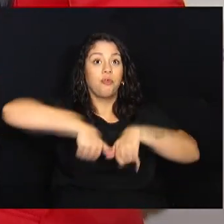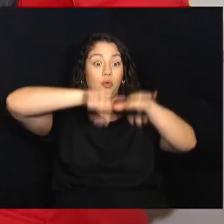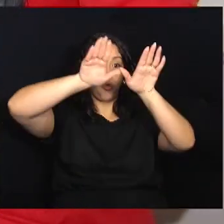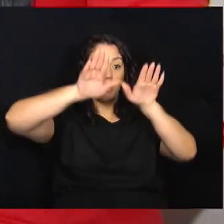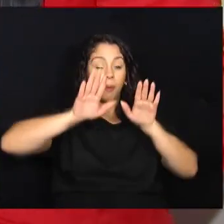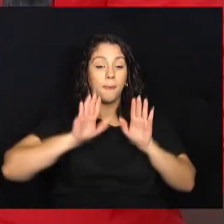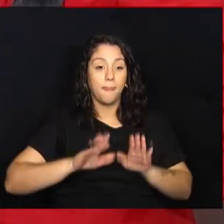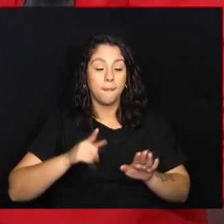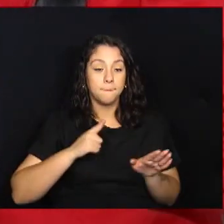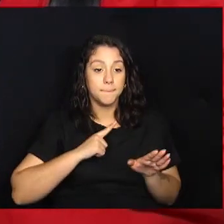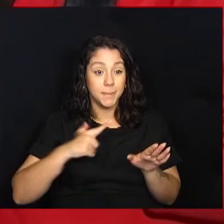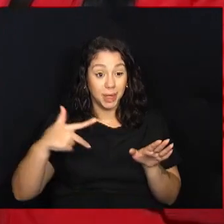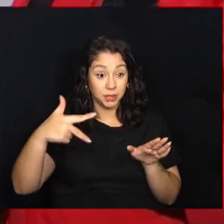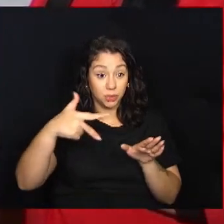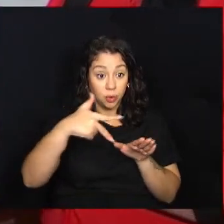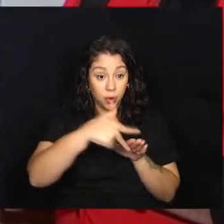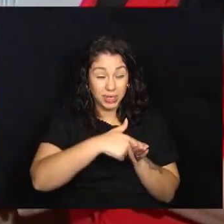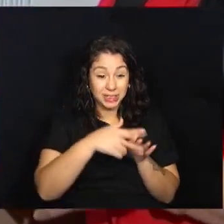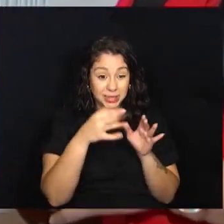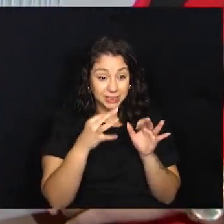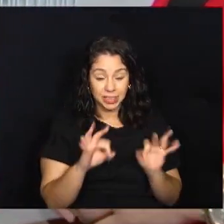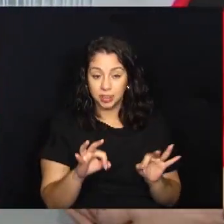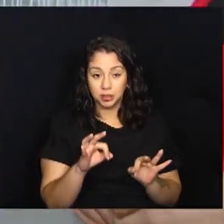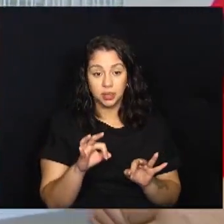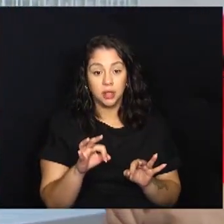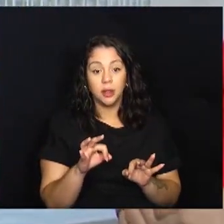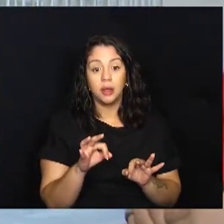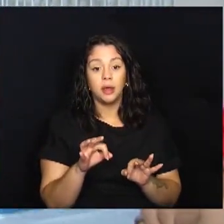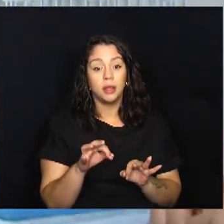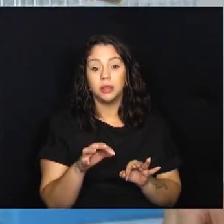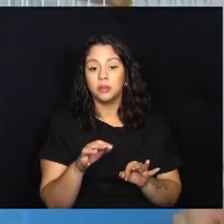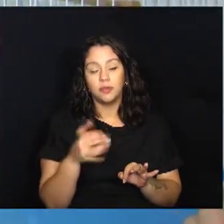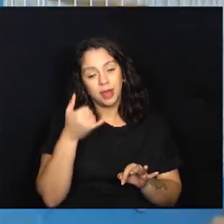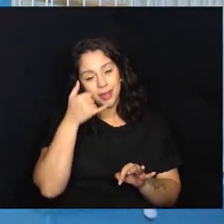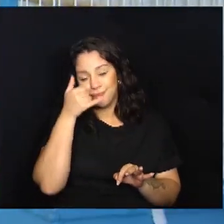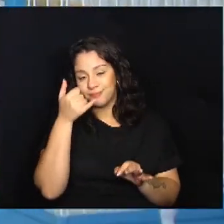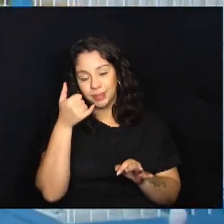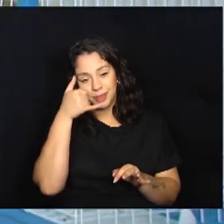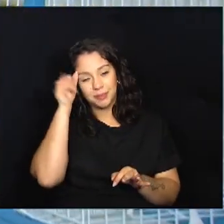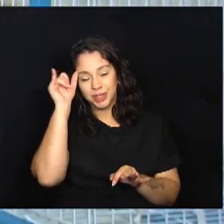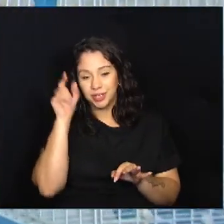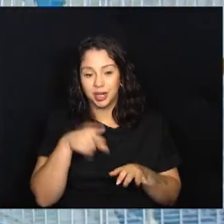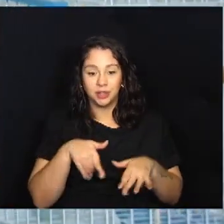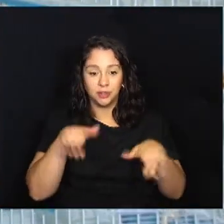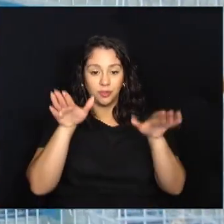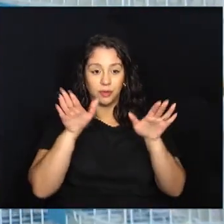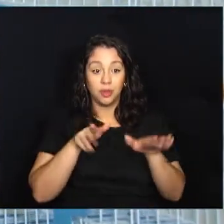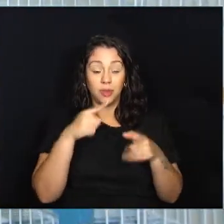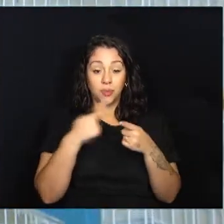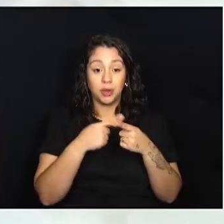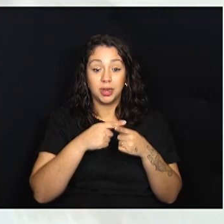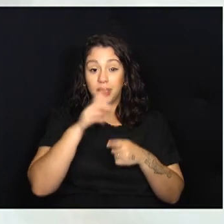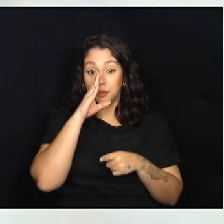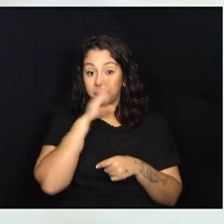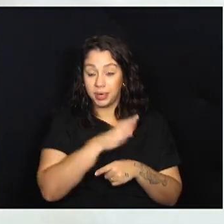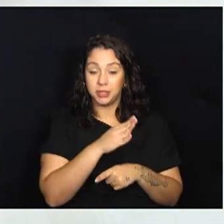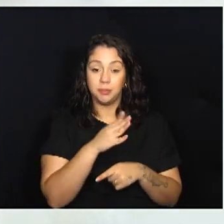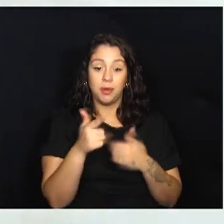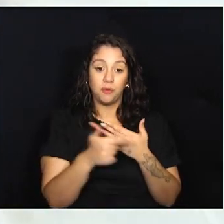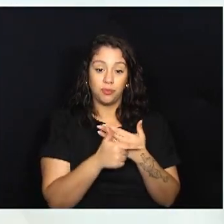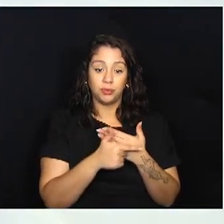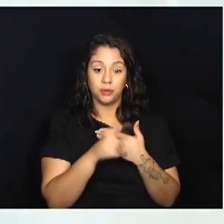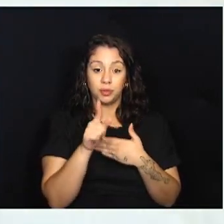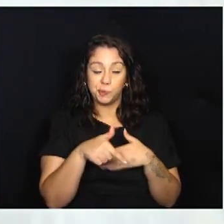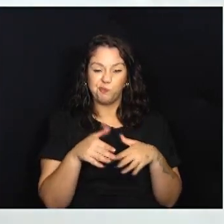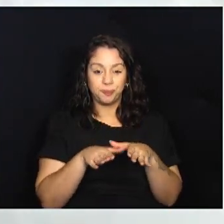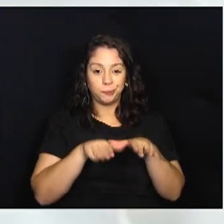o corte de asa correto, ele não vai impedir que essa ave voe. A gente não quer impedir a principal função da ave, que é voar, né?